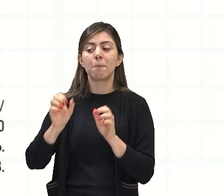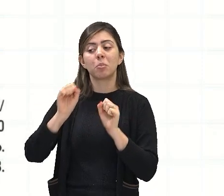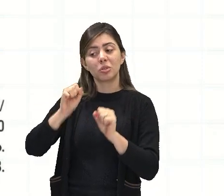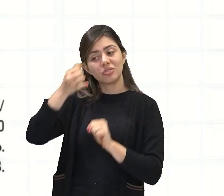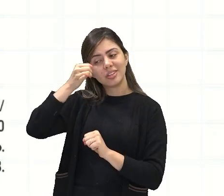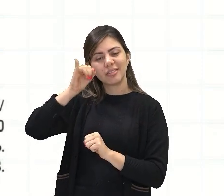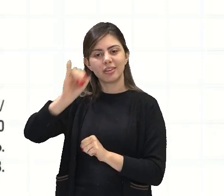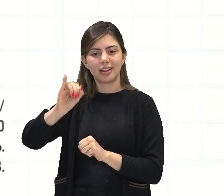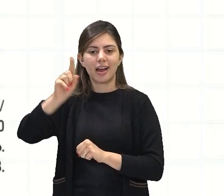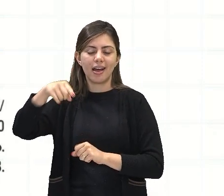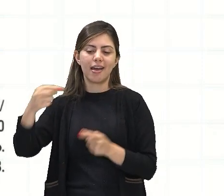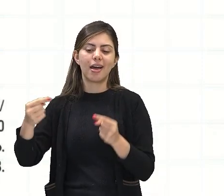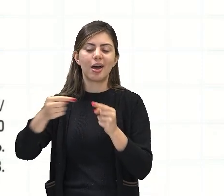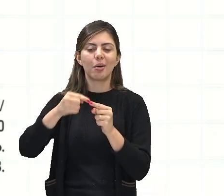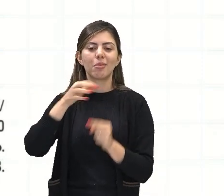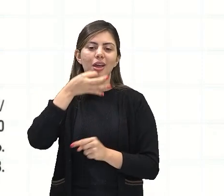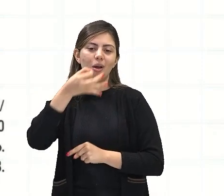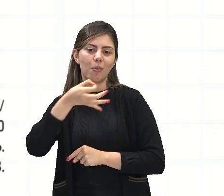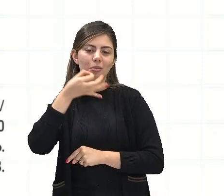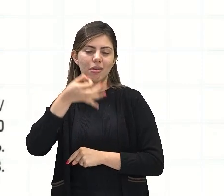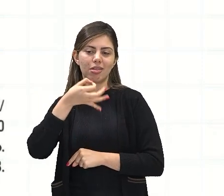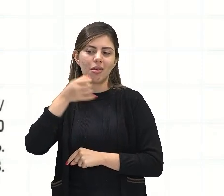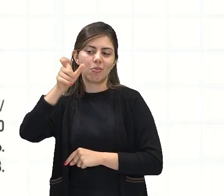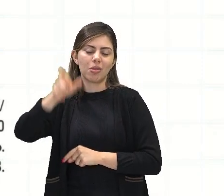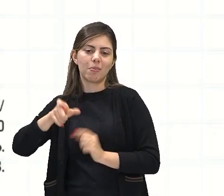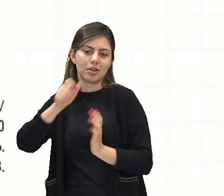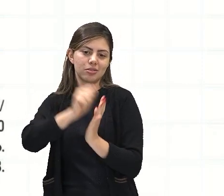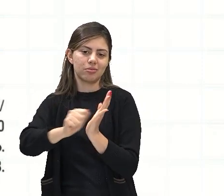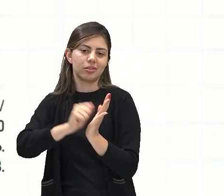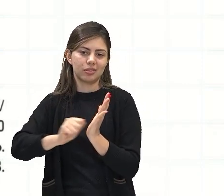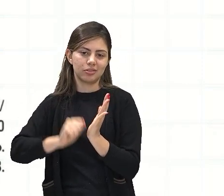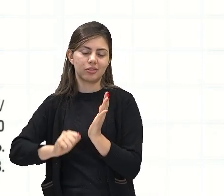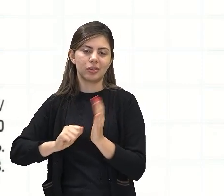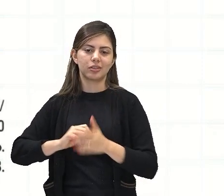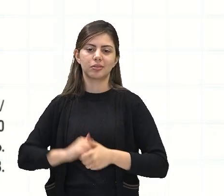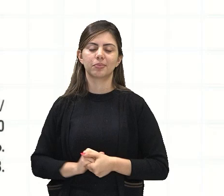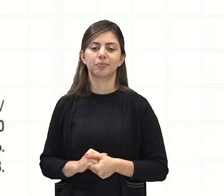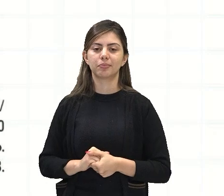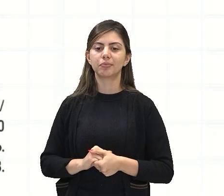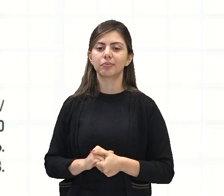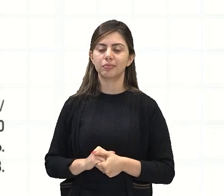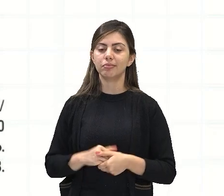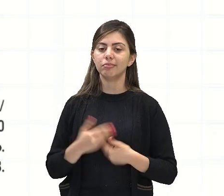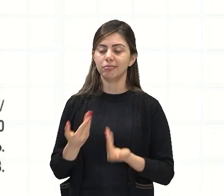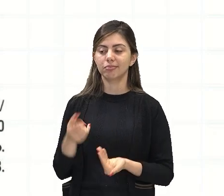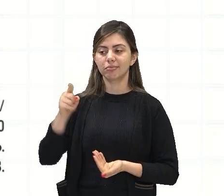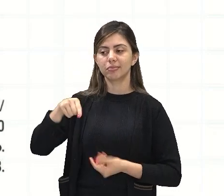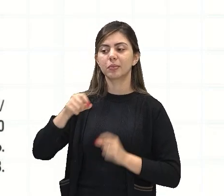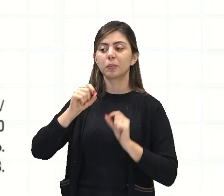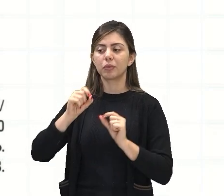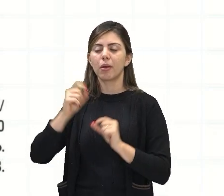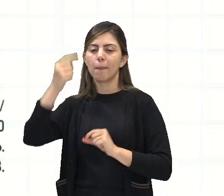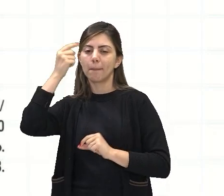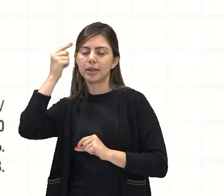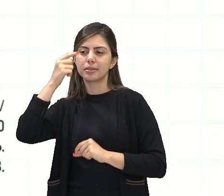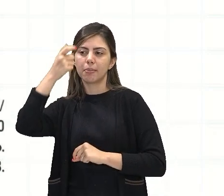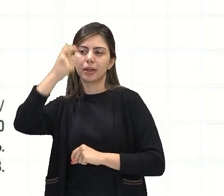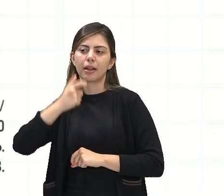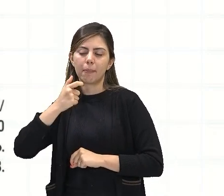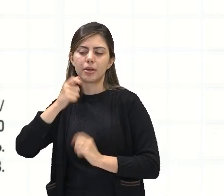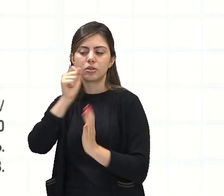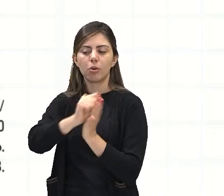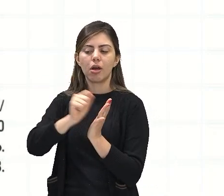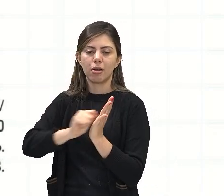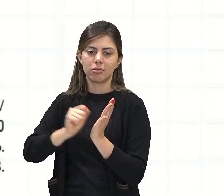evitado, são sinais que vão revelar a opinião do autor. Ou melhor, a sua visão, seu pensamento sobre